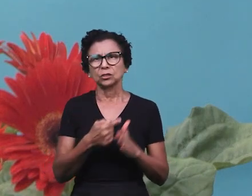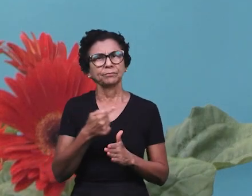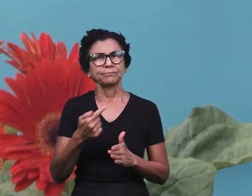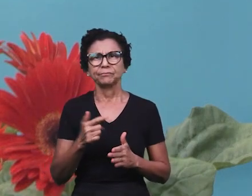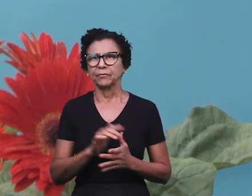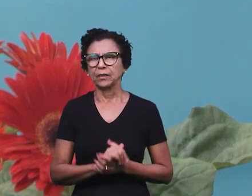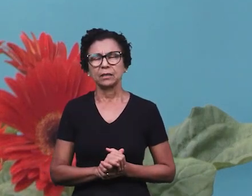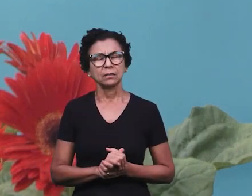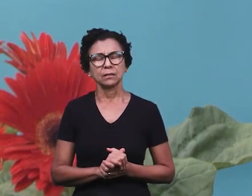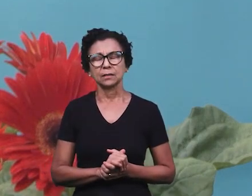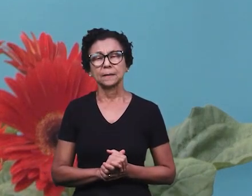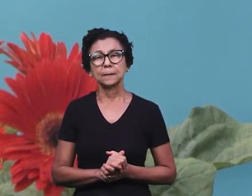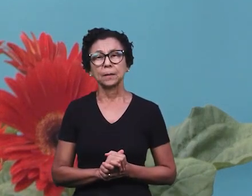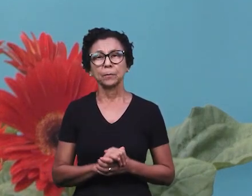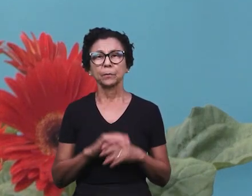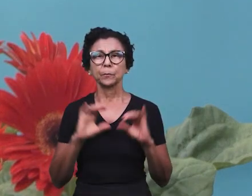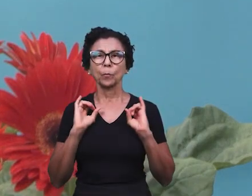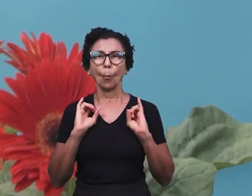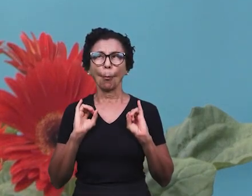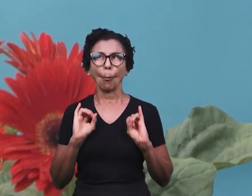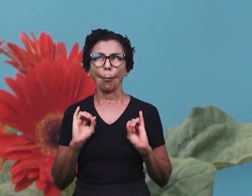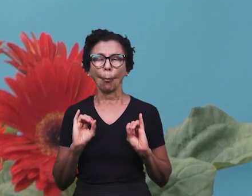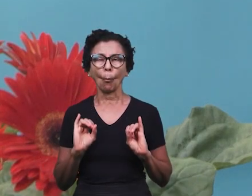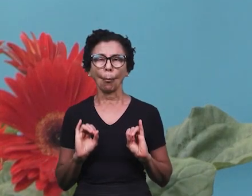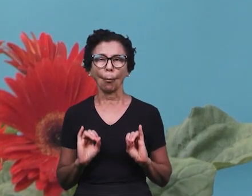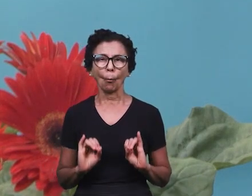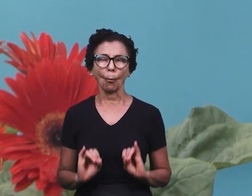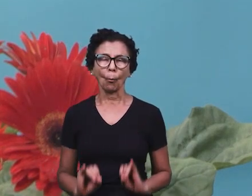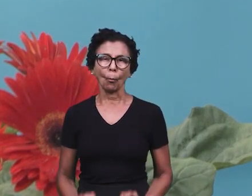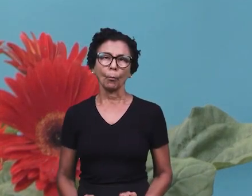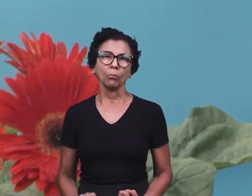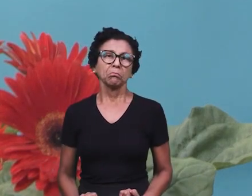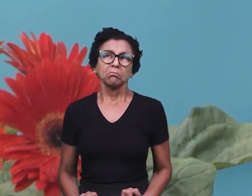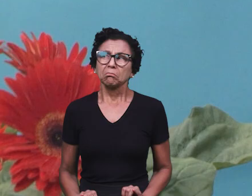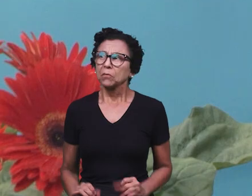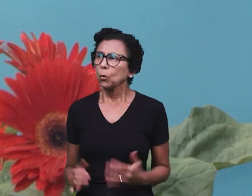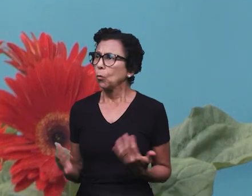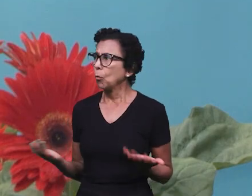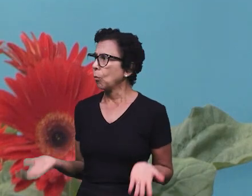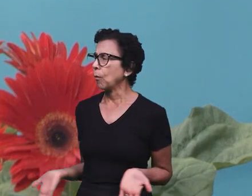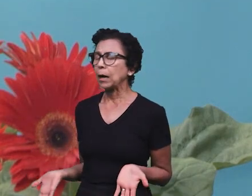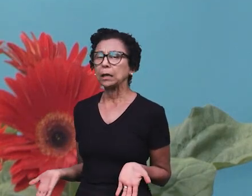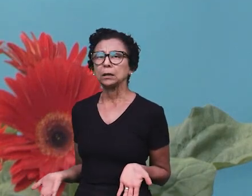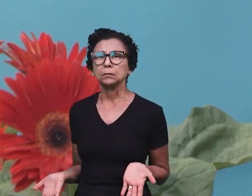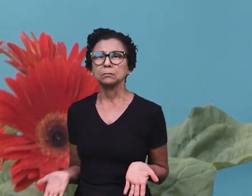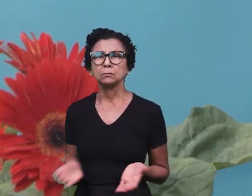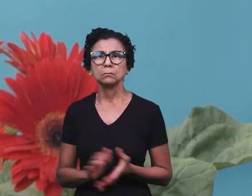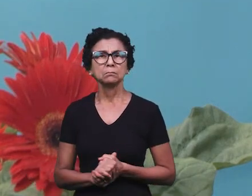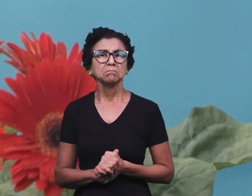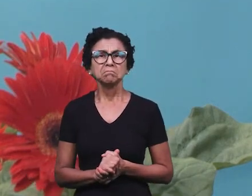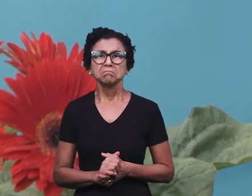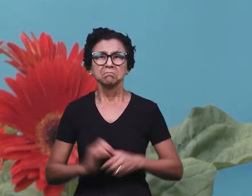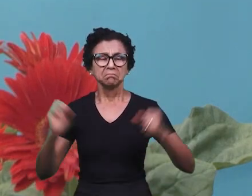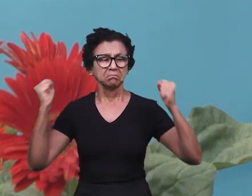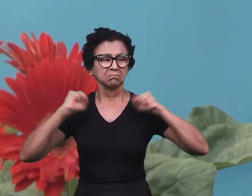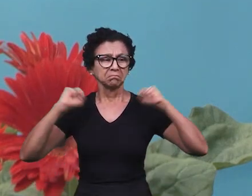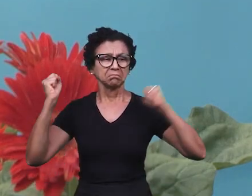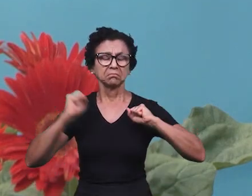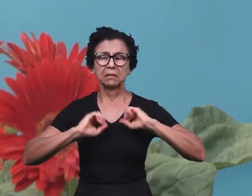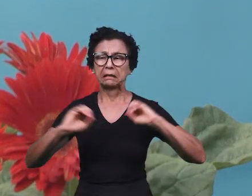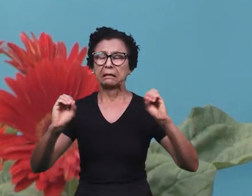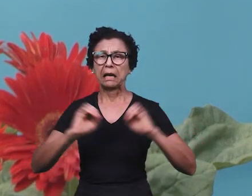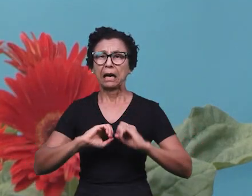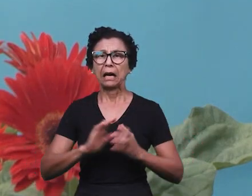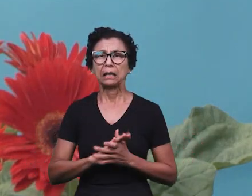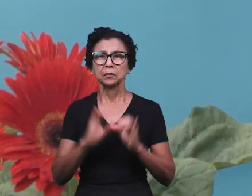perda de peso excessiva sem nenhum fator. Não estou fazendo dieta, não faço atividade física, estou perdendo